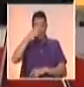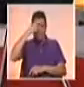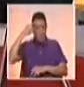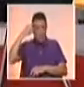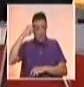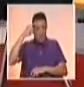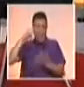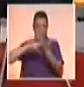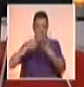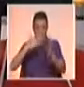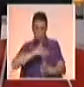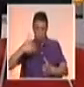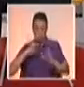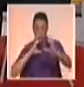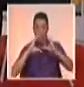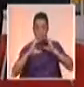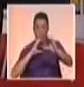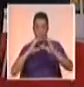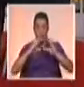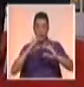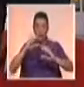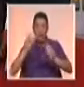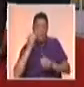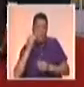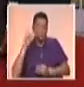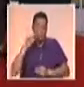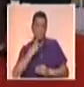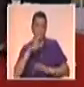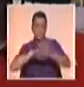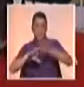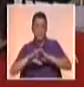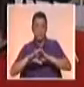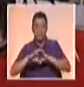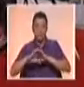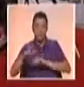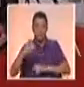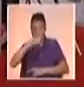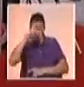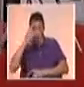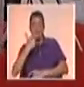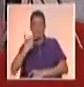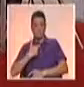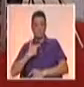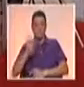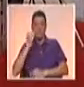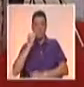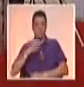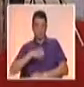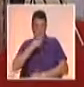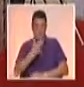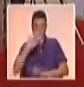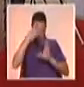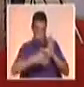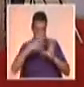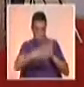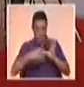de saúde comunica com o seu doente e como é que o doente faz chegar as suas dificuldades ou aquilo que está a sentir? Deve ser muito